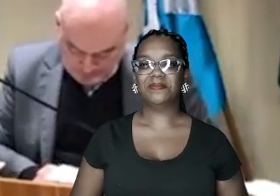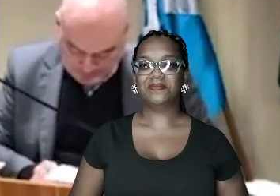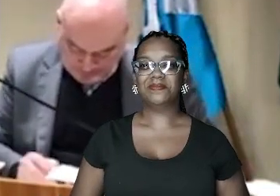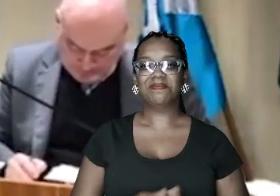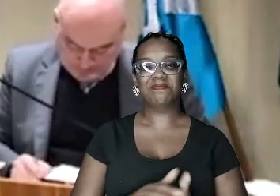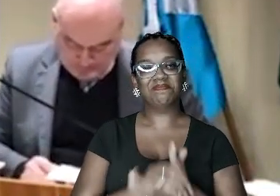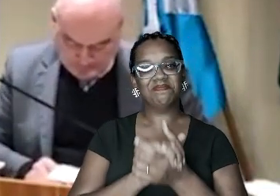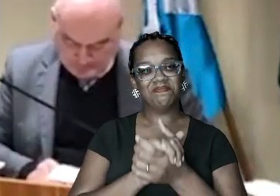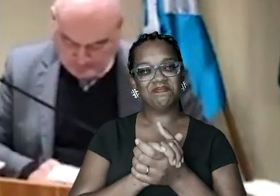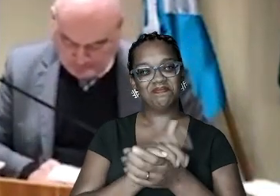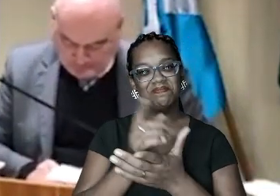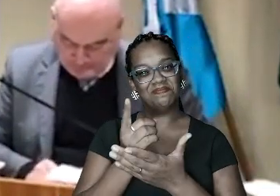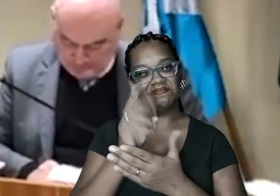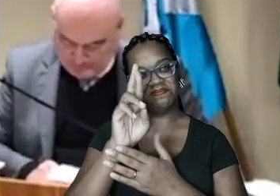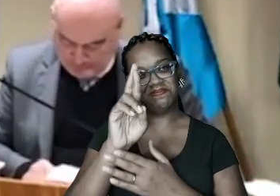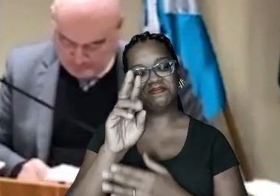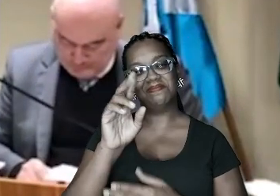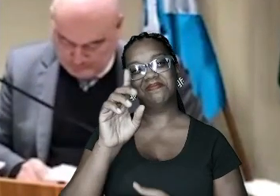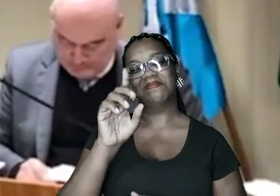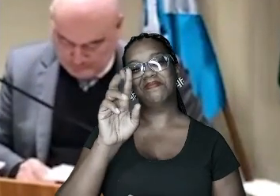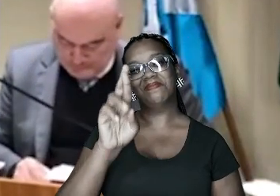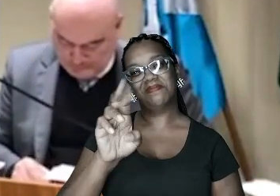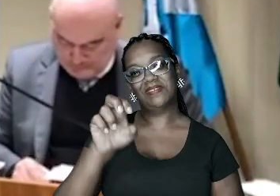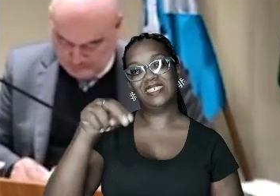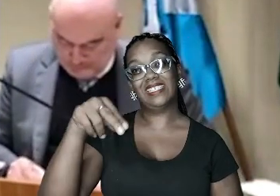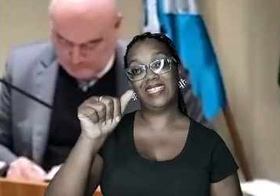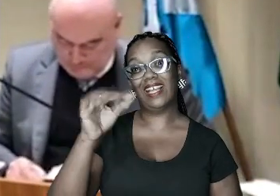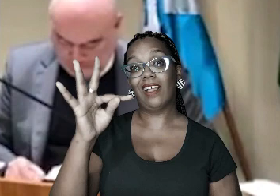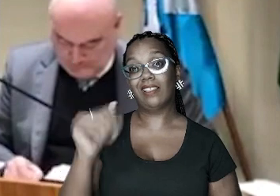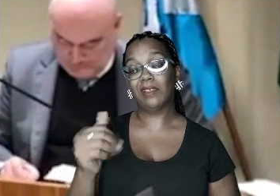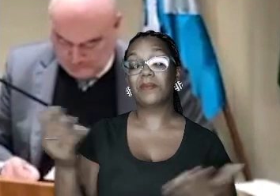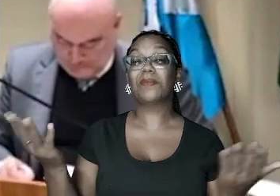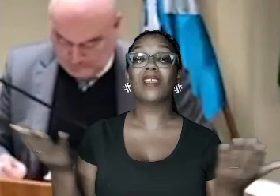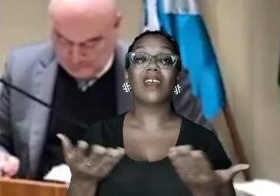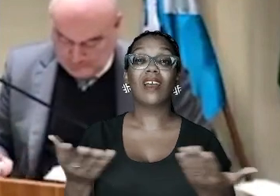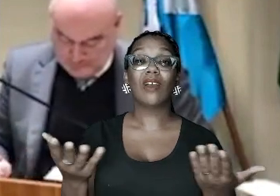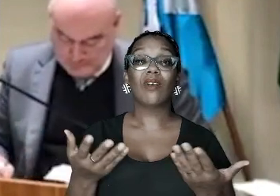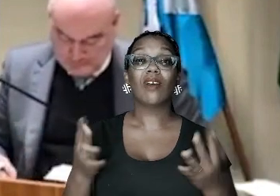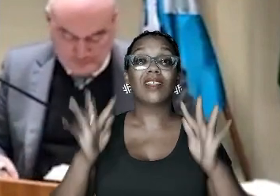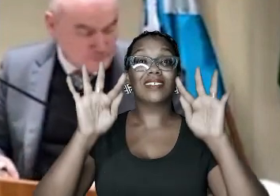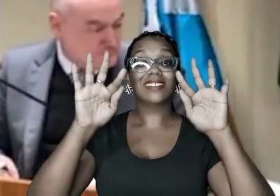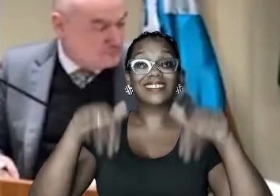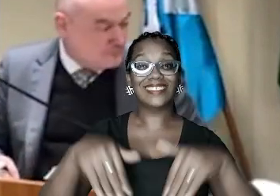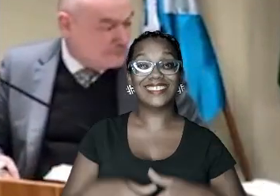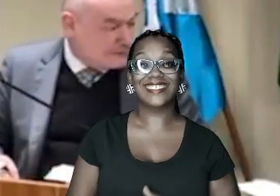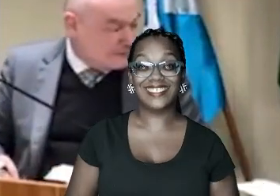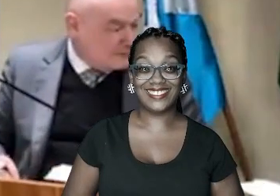Doutora Renata e agora nós partimos para o encerramento